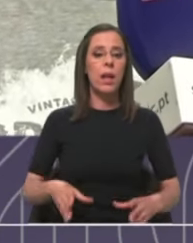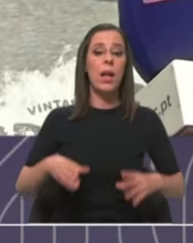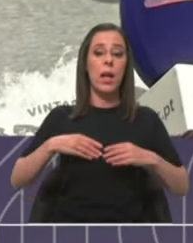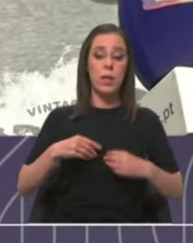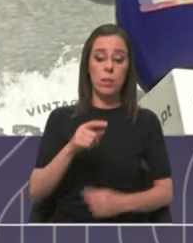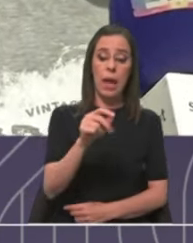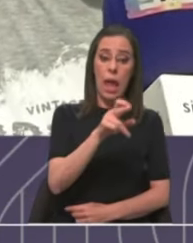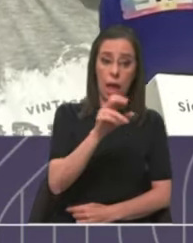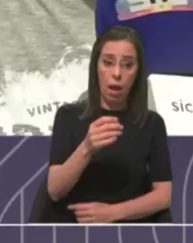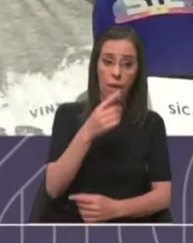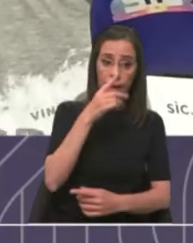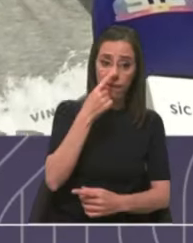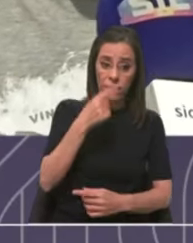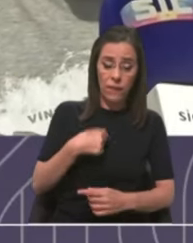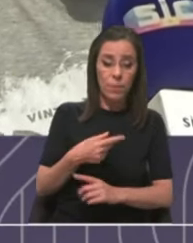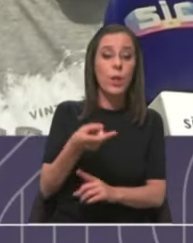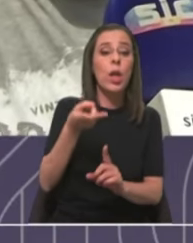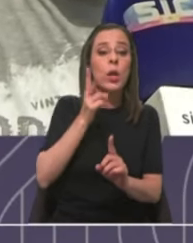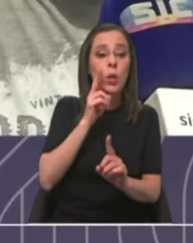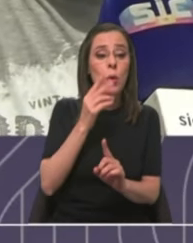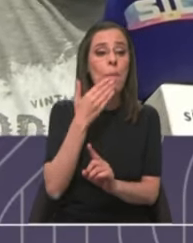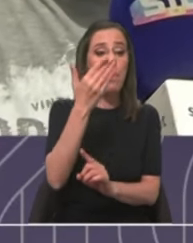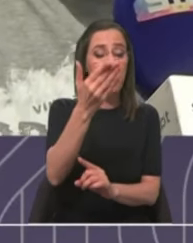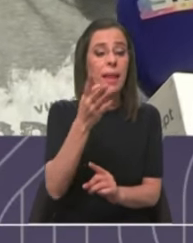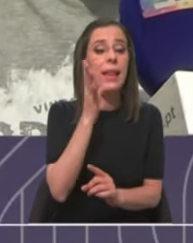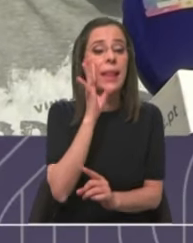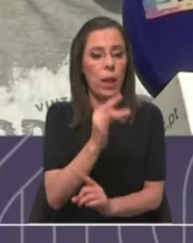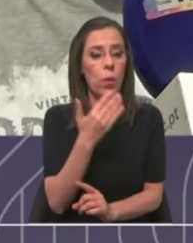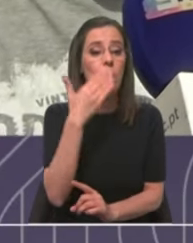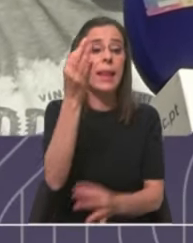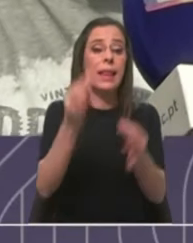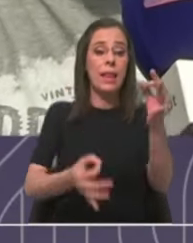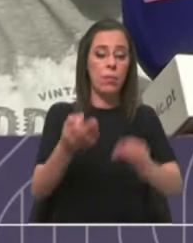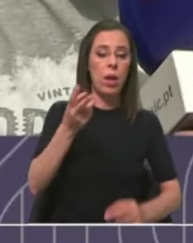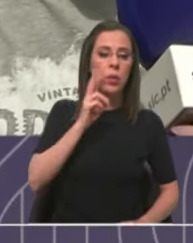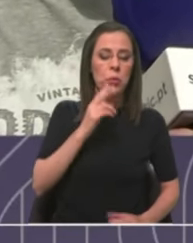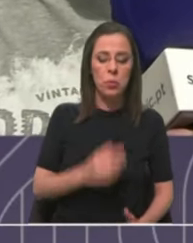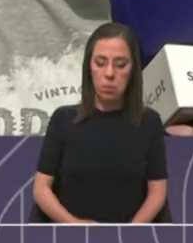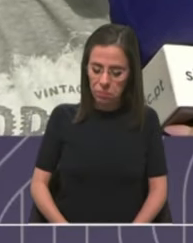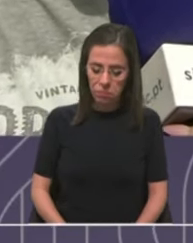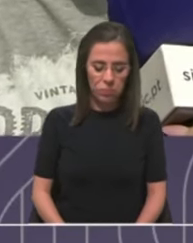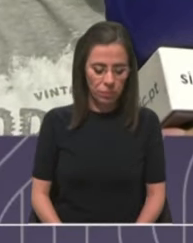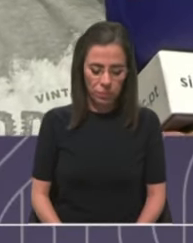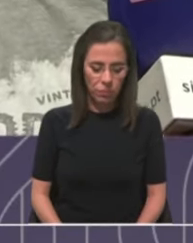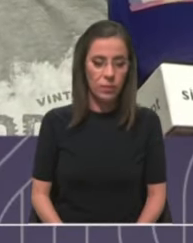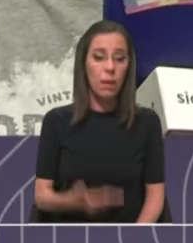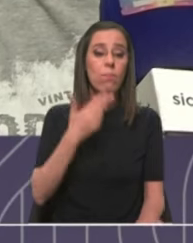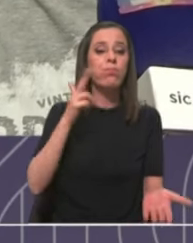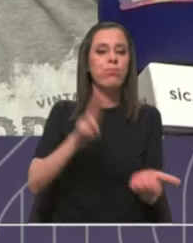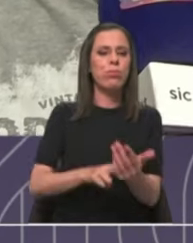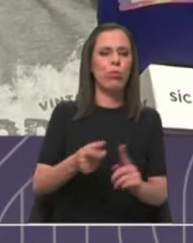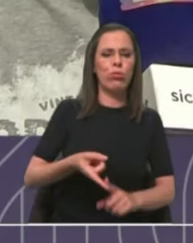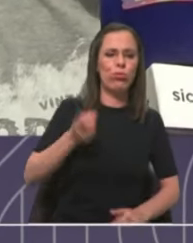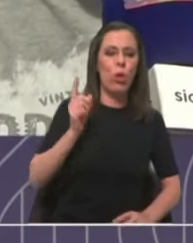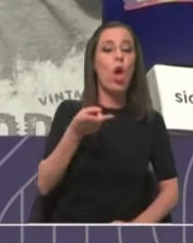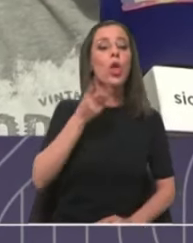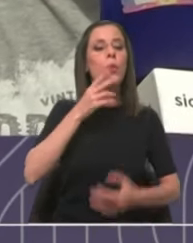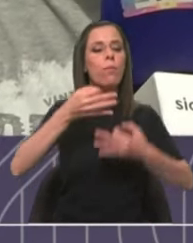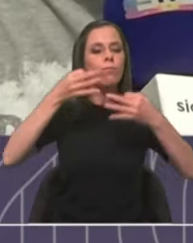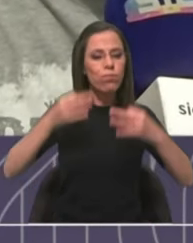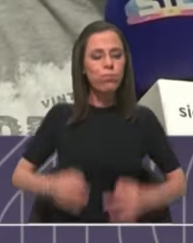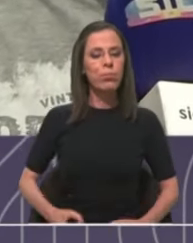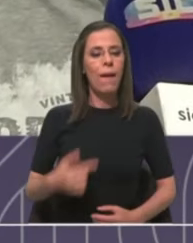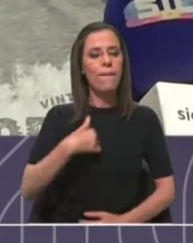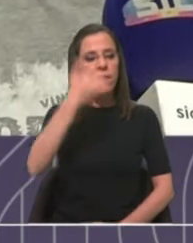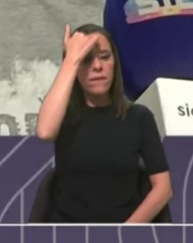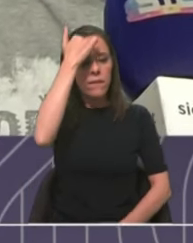erro. As desculpas que ele pediu, tentou pedir em tribunal não são verdadeiras, não são desculpas da pessoa